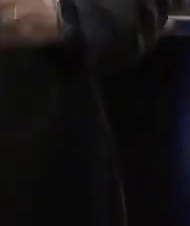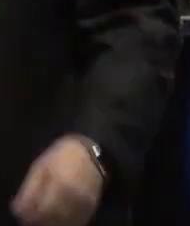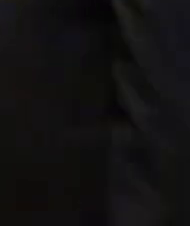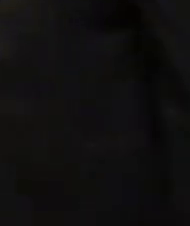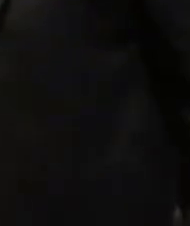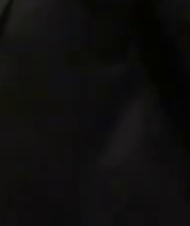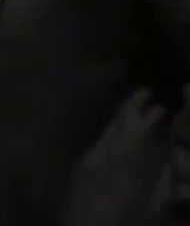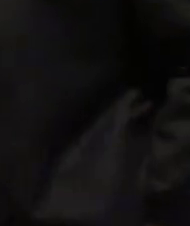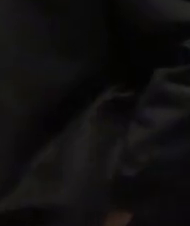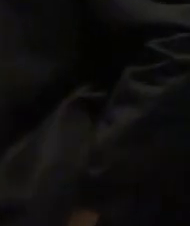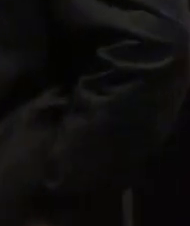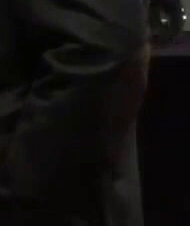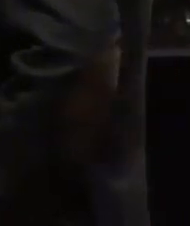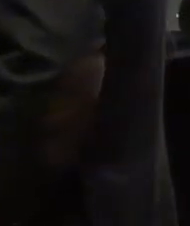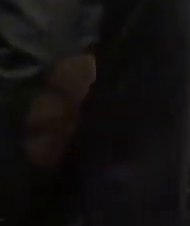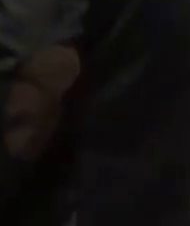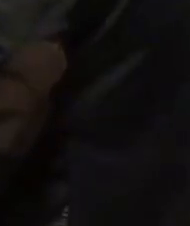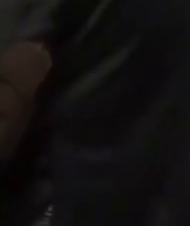para você.